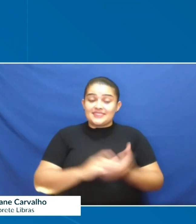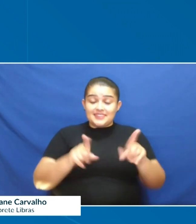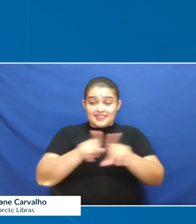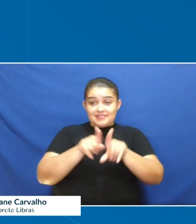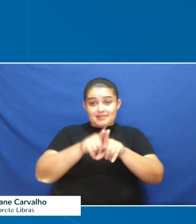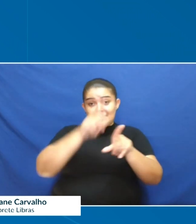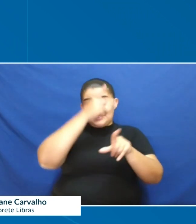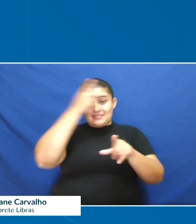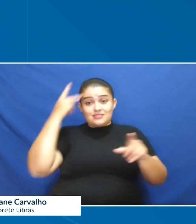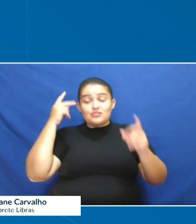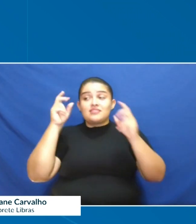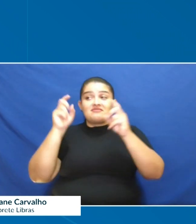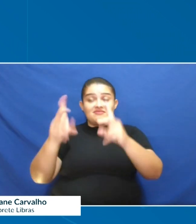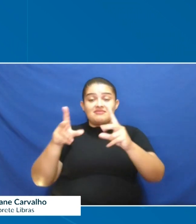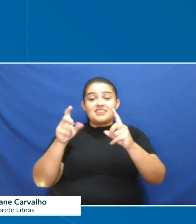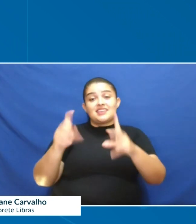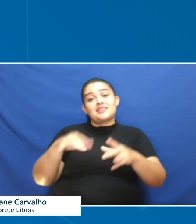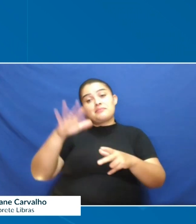uma coisa mais